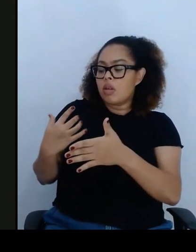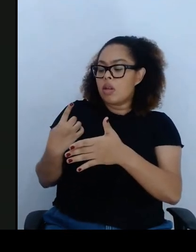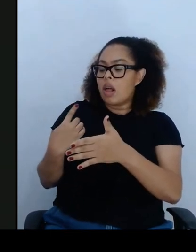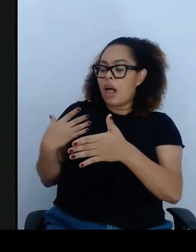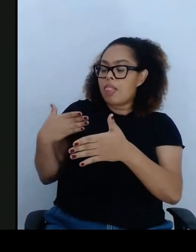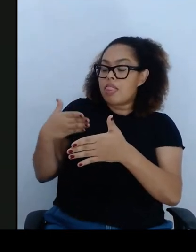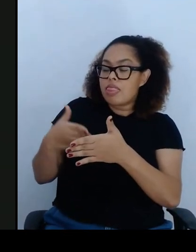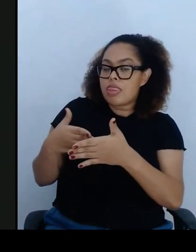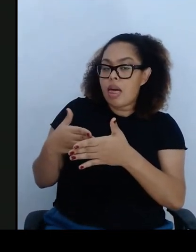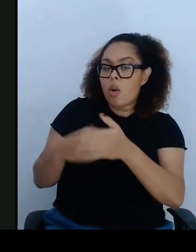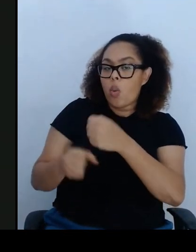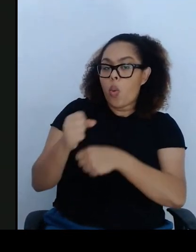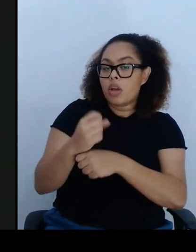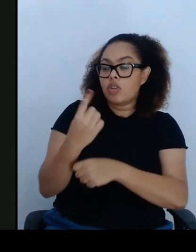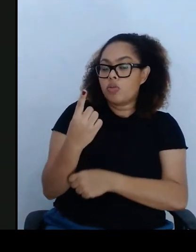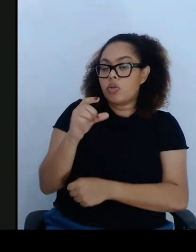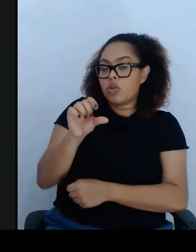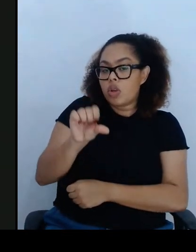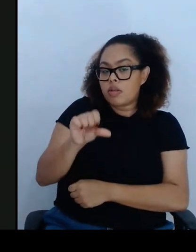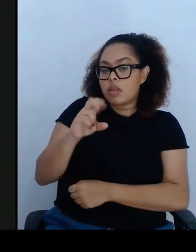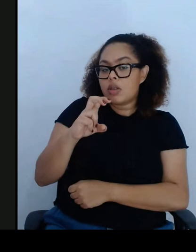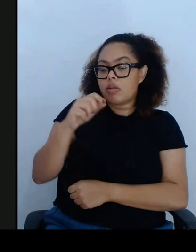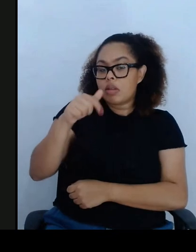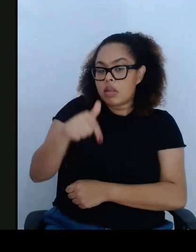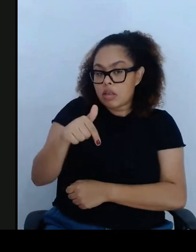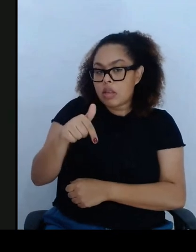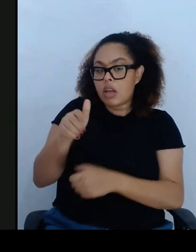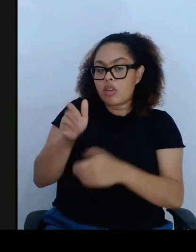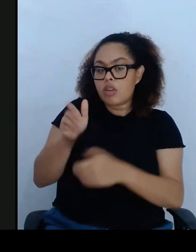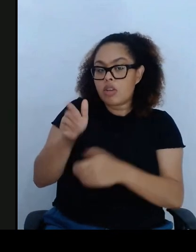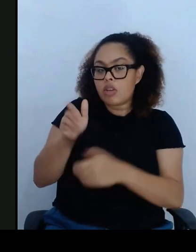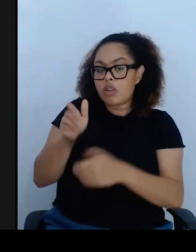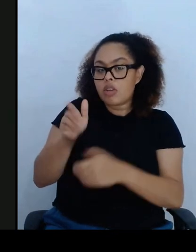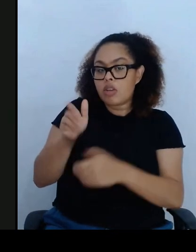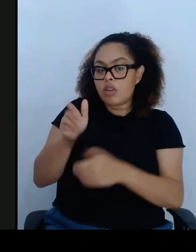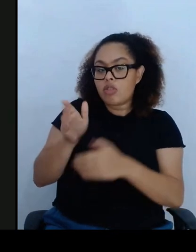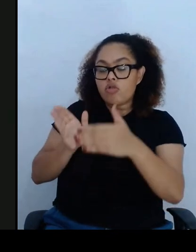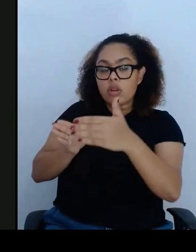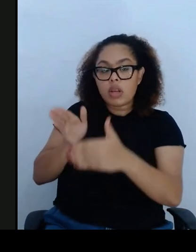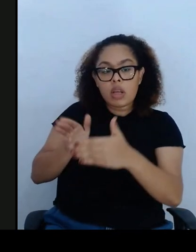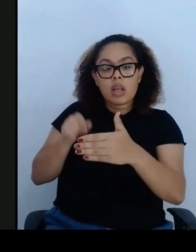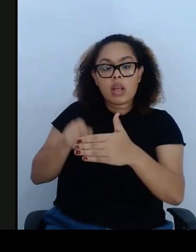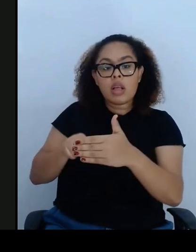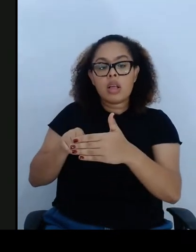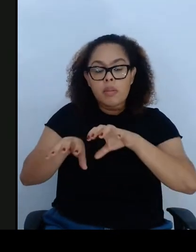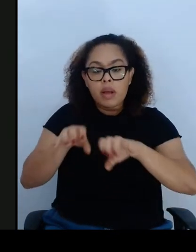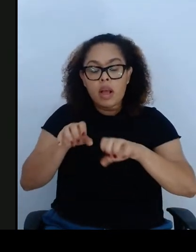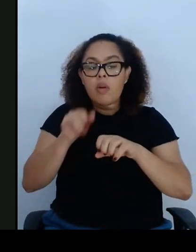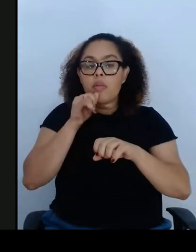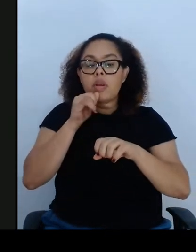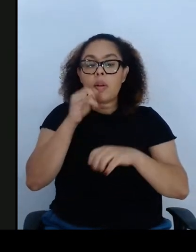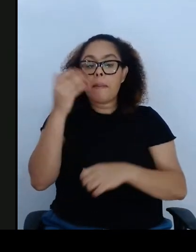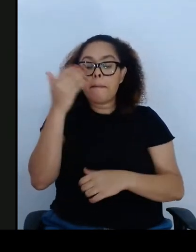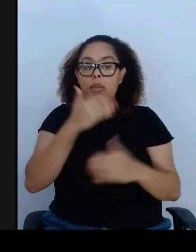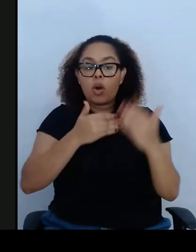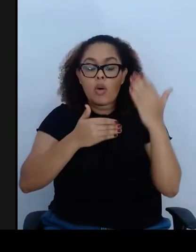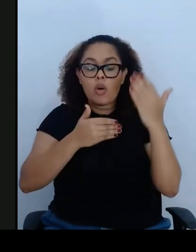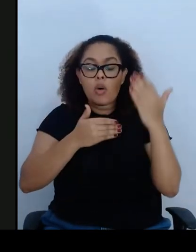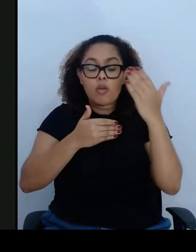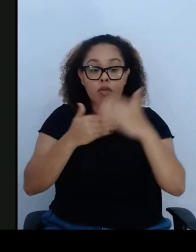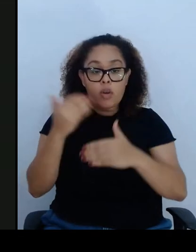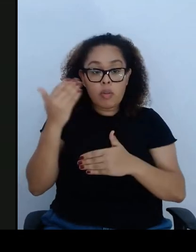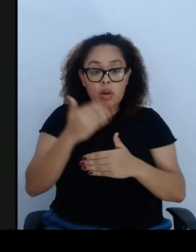57 e eles coletavam provas Isso acabou levando a uma série de